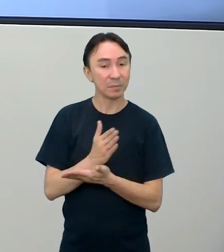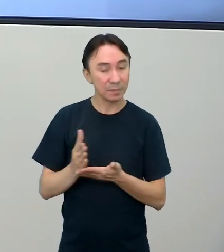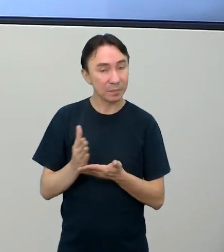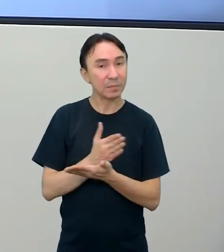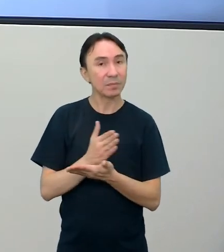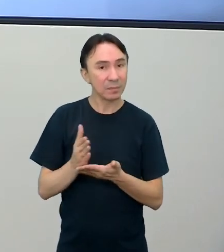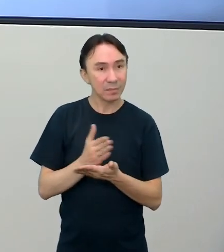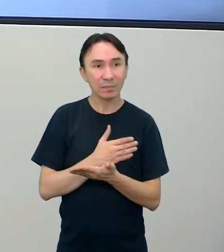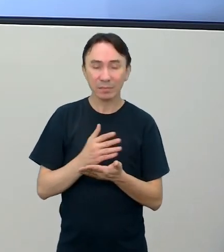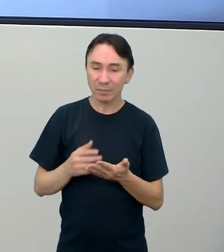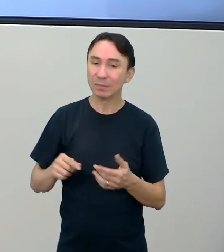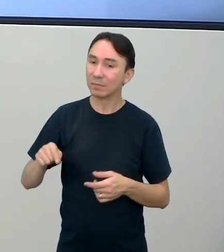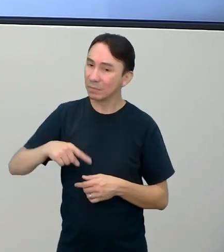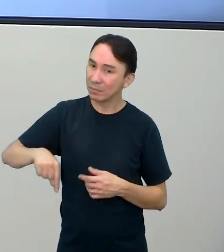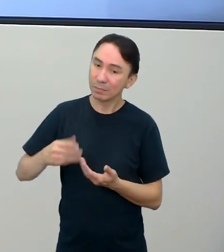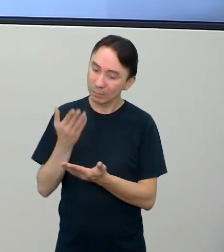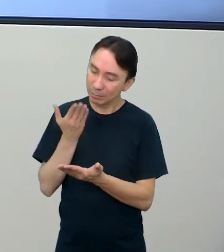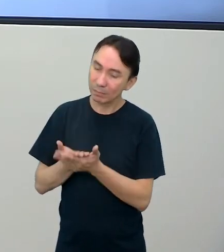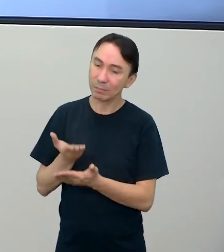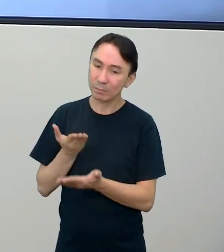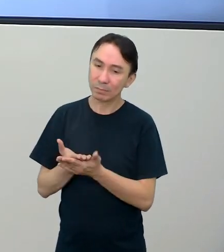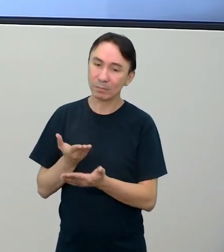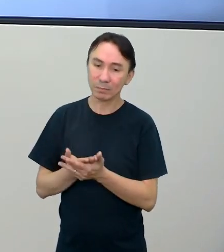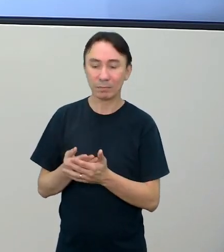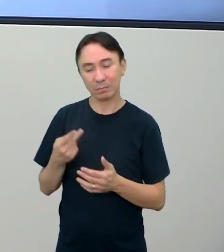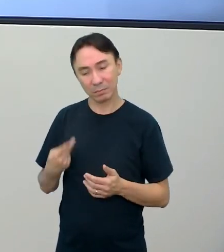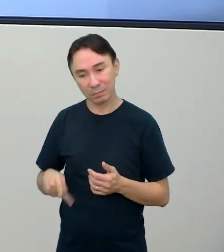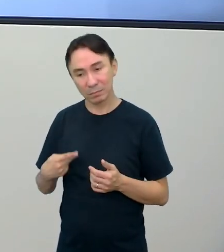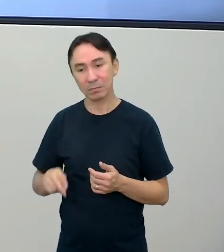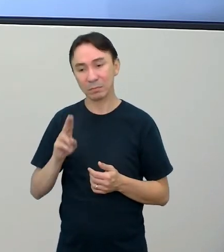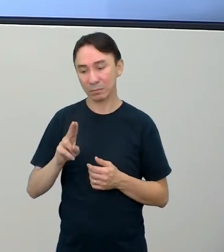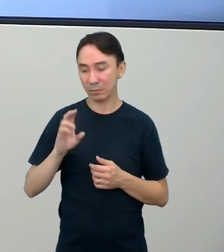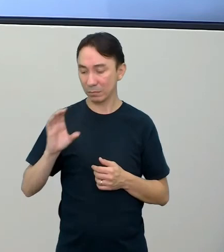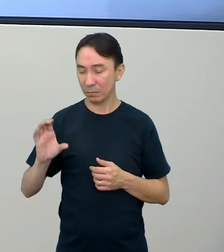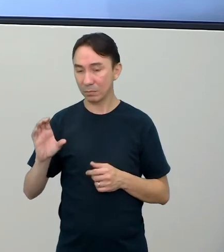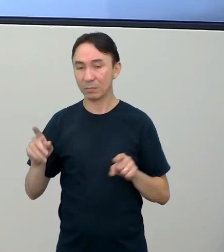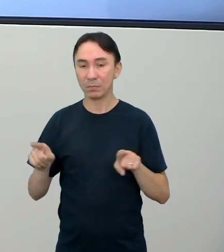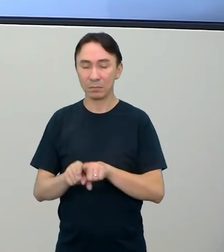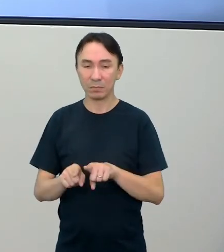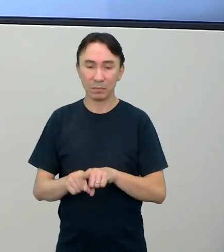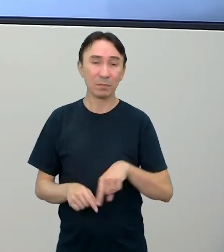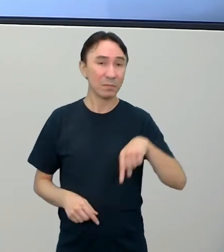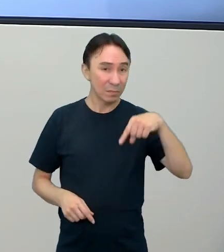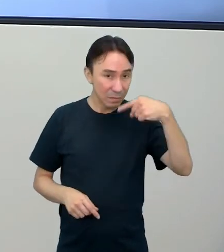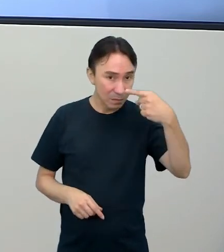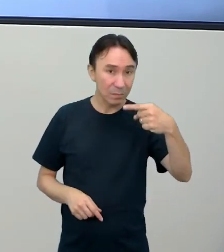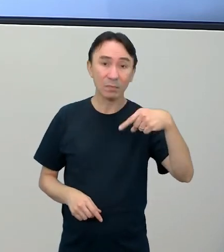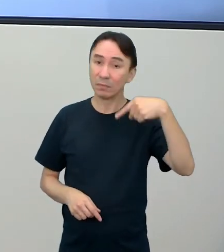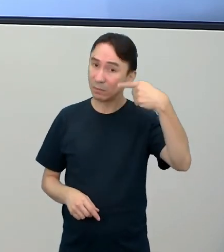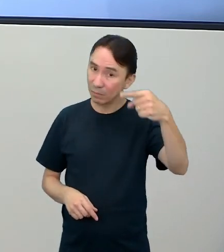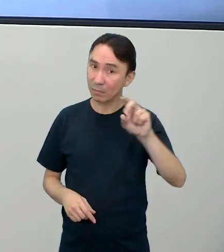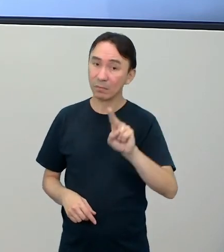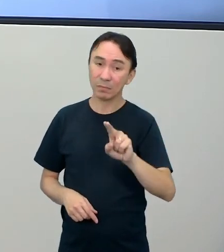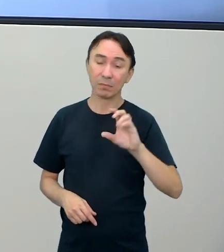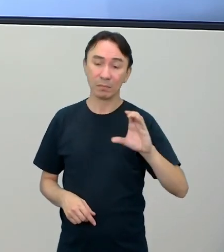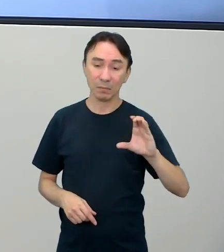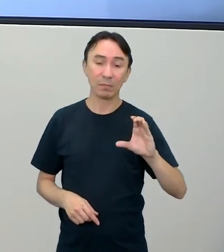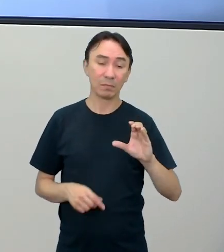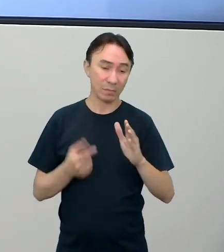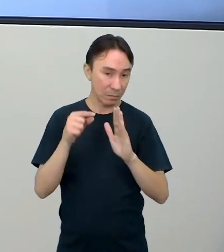no decorrer tanto dessa unidade curricular, como ela pode ser aprofundada nas demais unidades